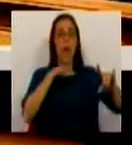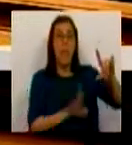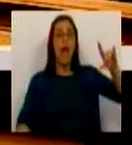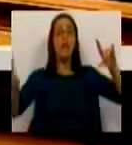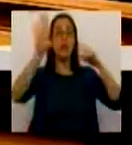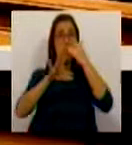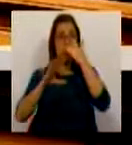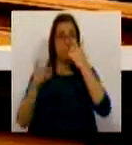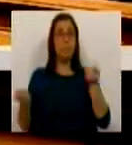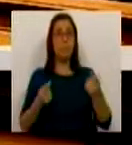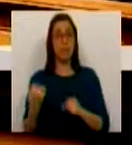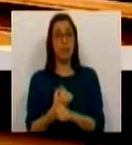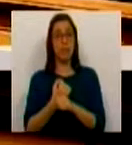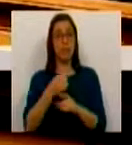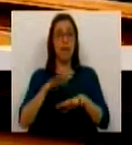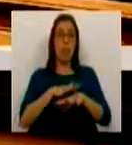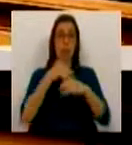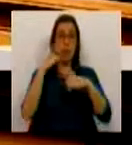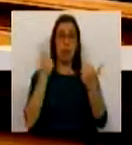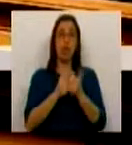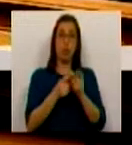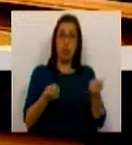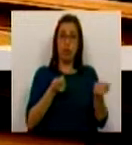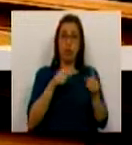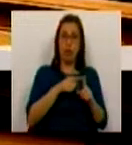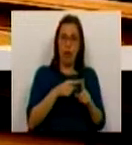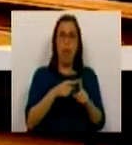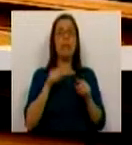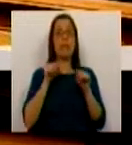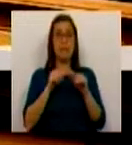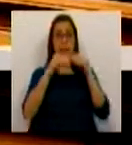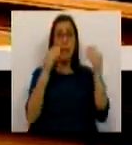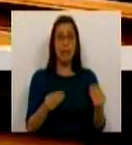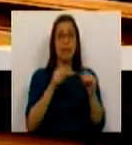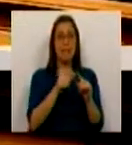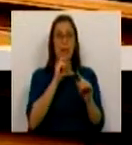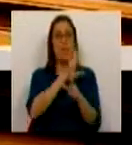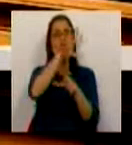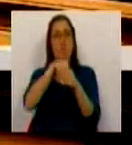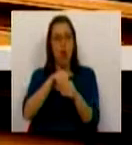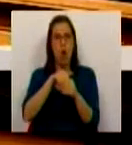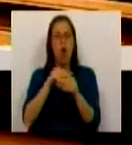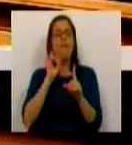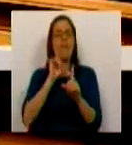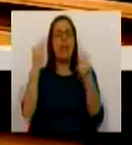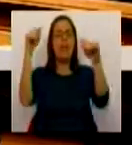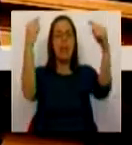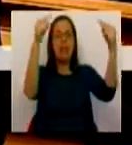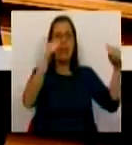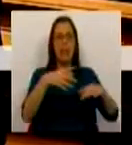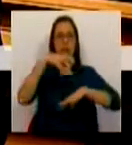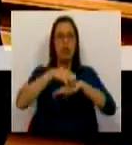nacional, gerida pelos Serviços de Administração Pública Desportiva, plataforma essa que permitirá a inserção do património existente,